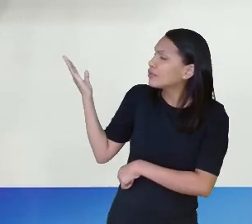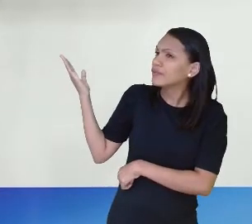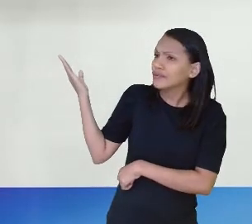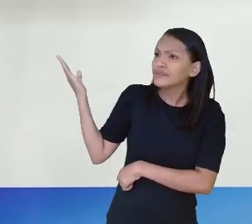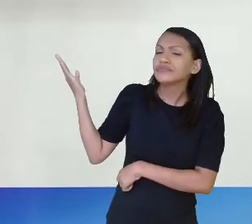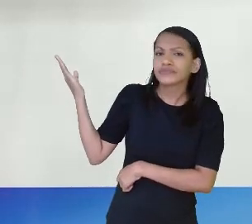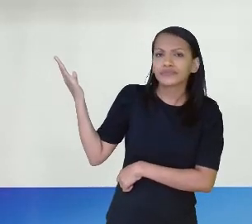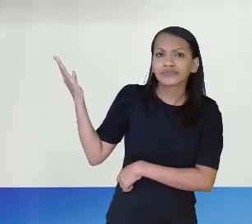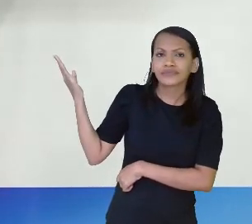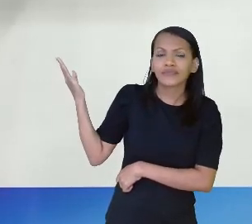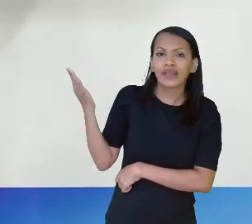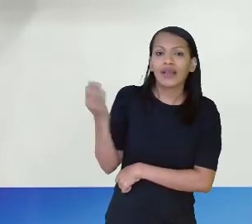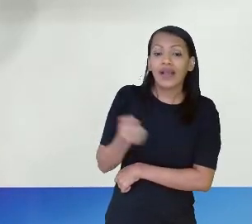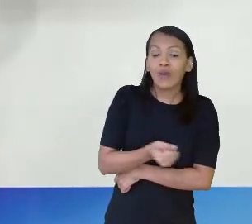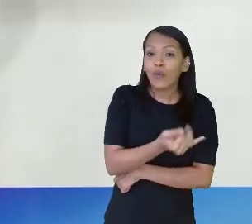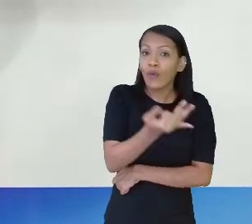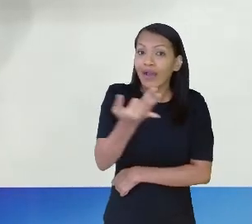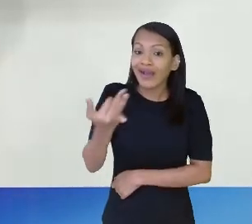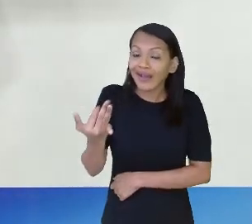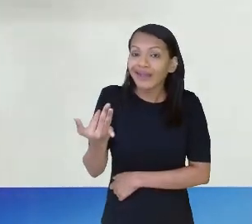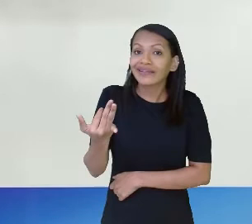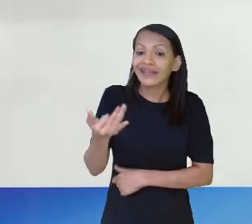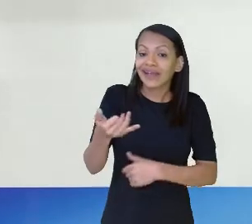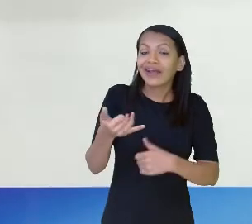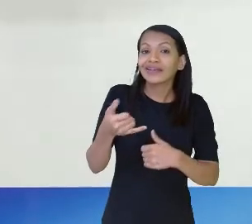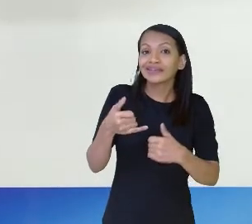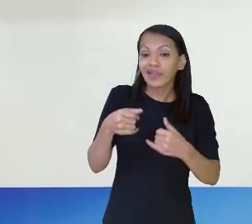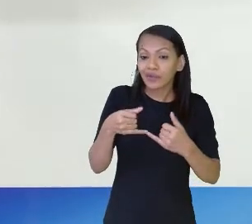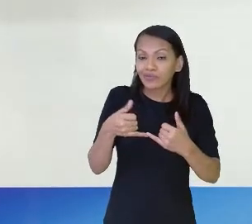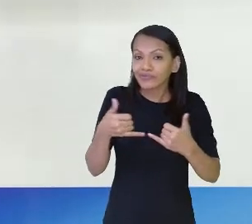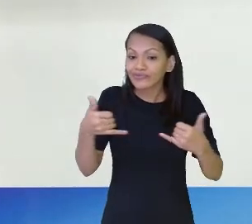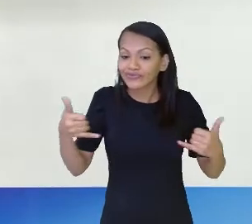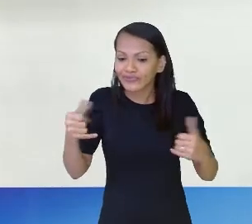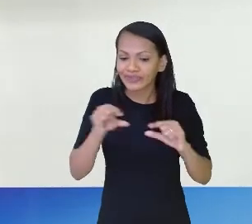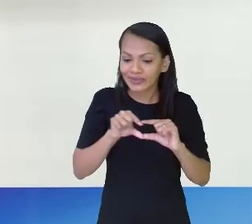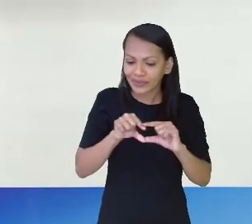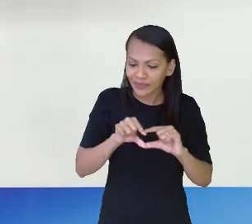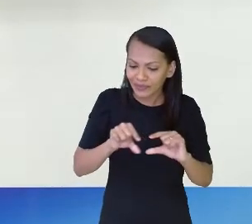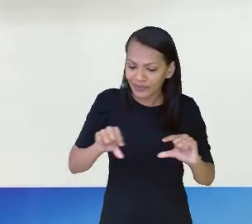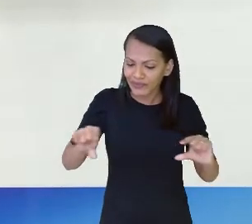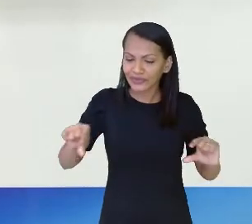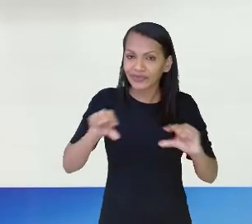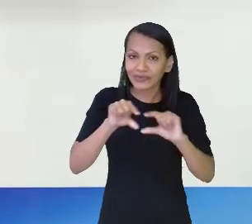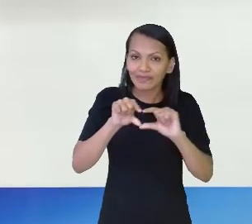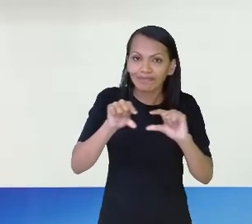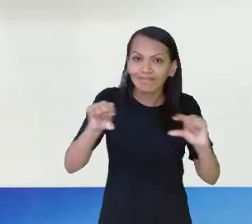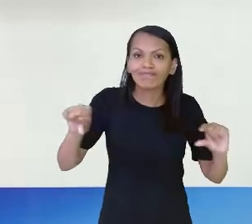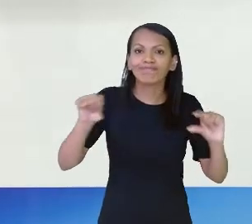linhas tem que ser igual à quantidade de casas da minha coluna. O formato